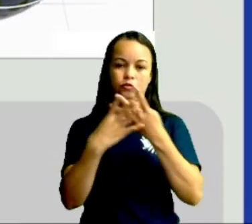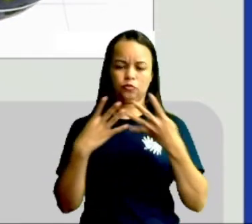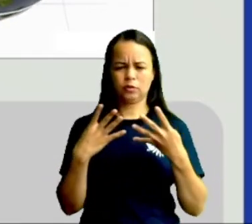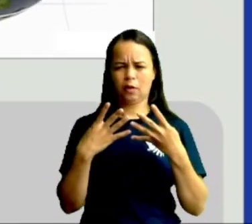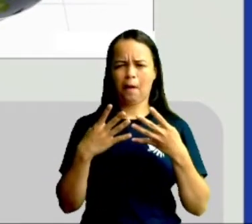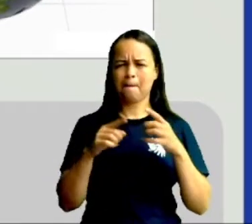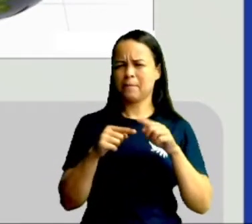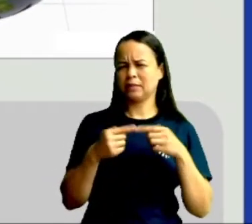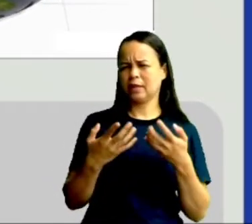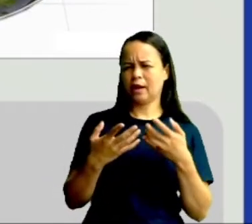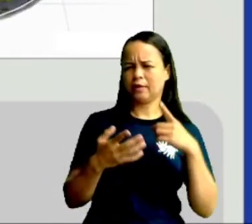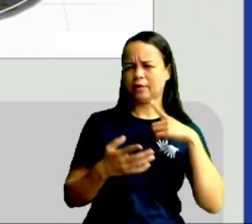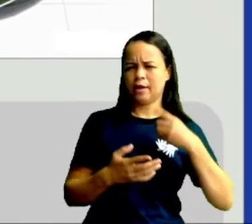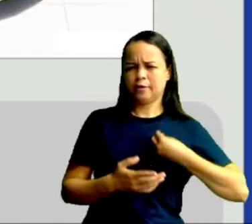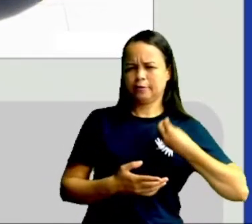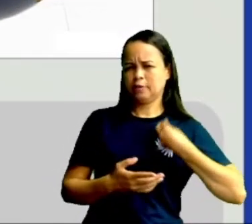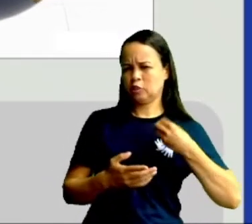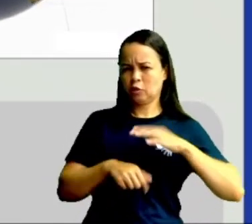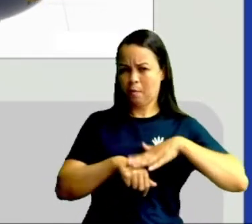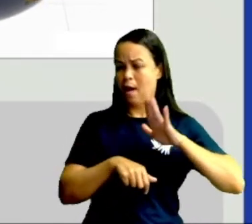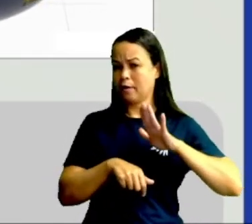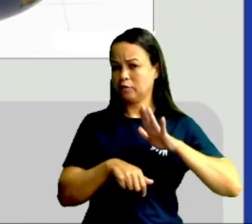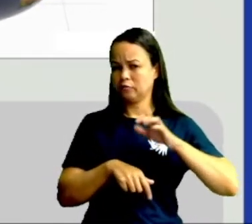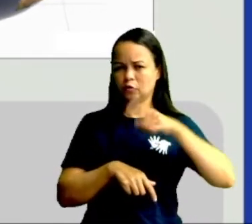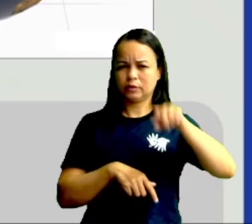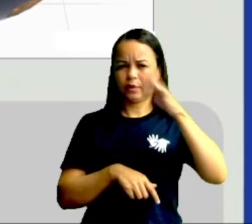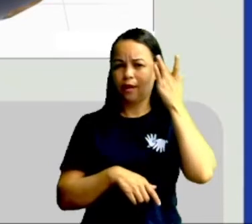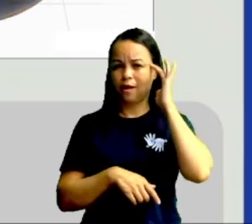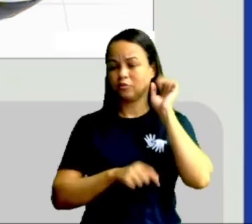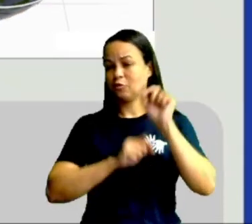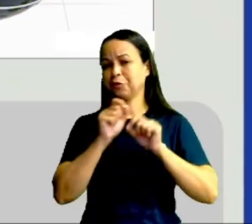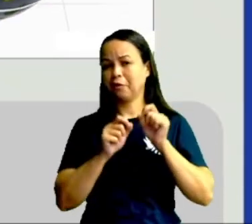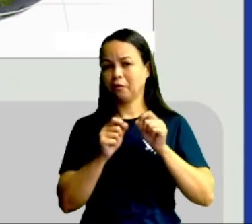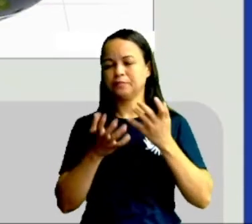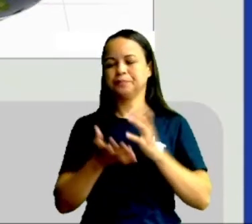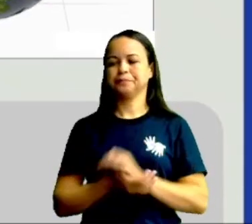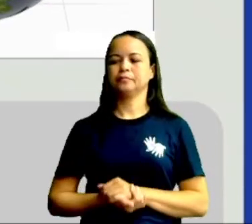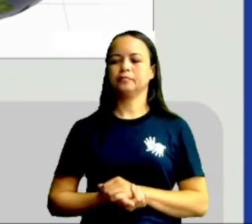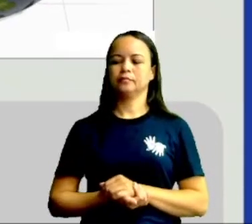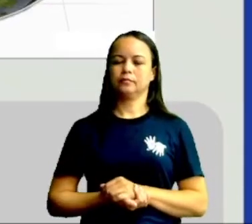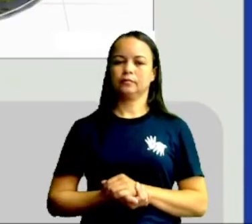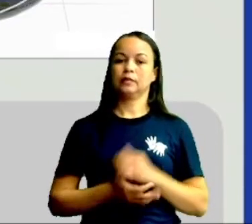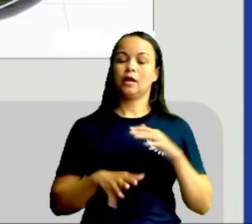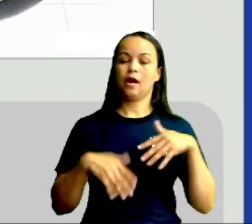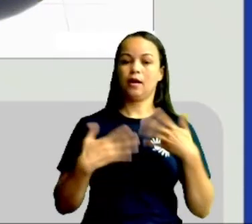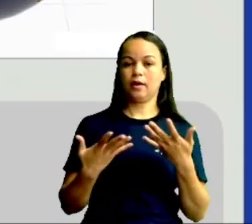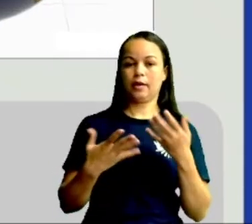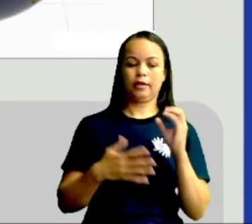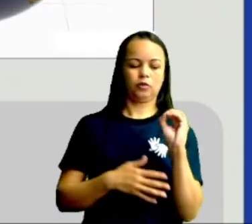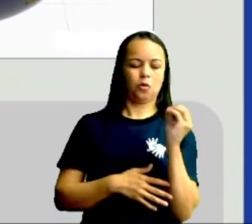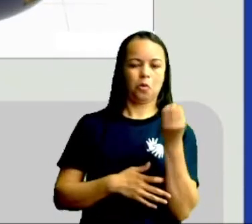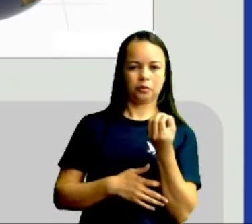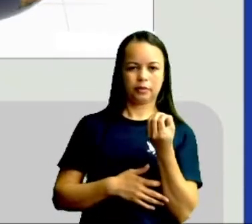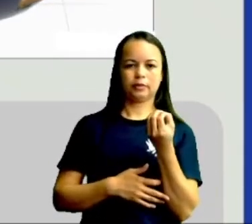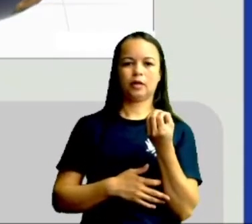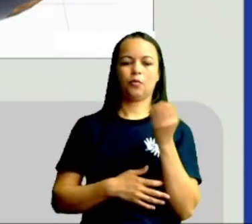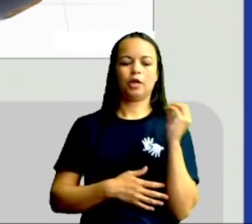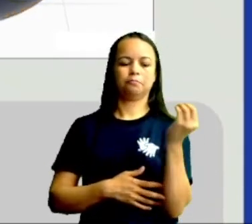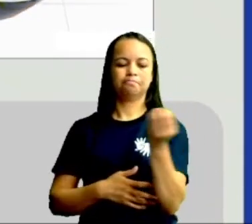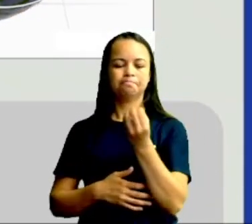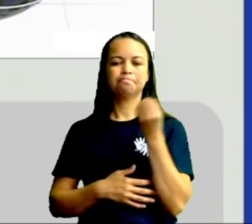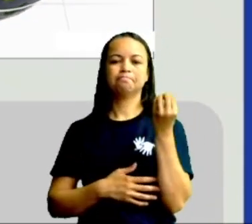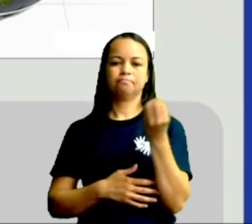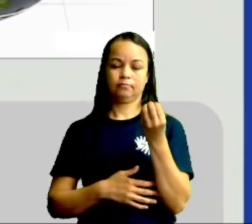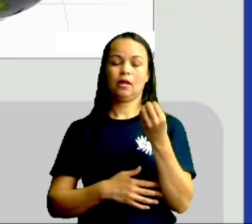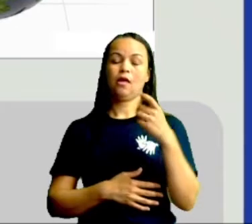que existe mais? O que é que vocês acham? Né? Vamos ver. Além de rotação e translação,